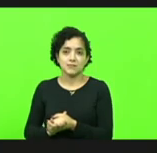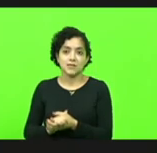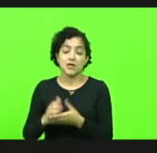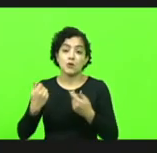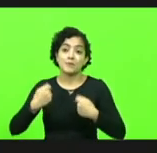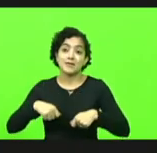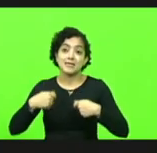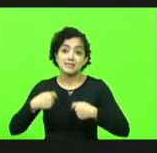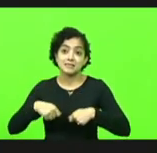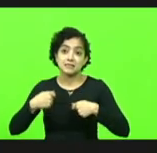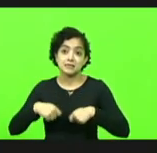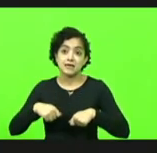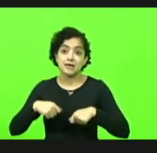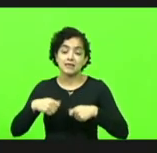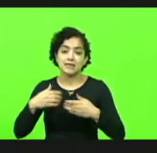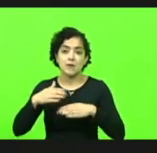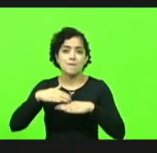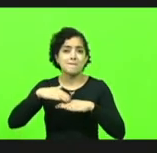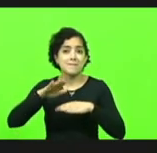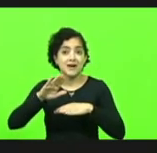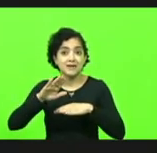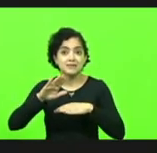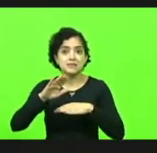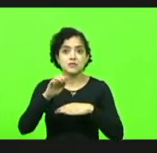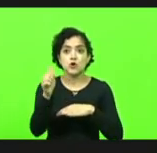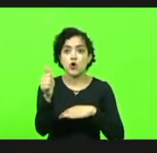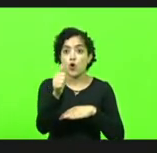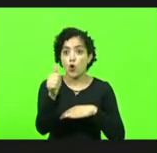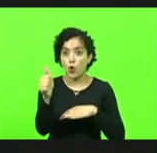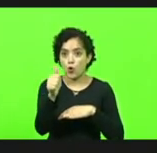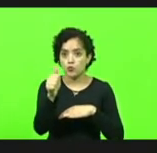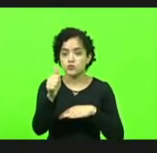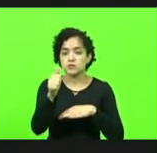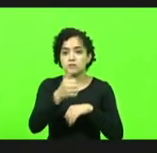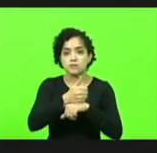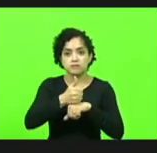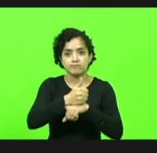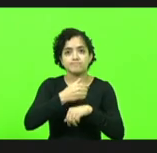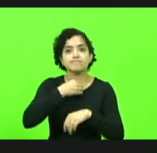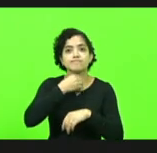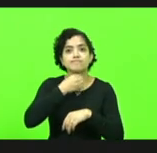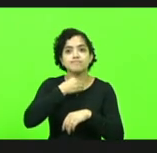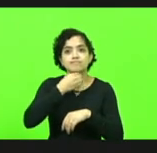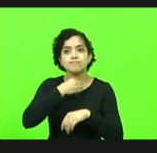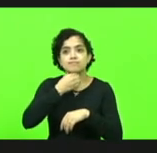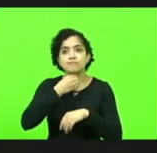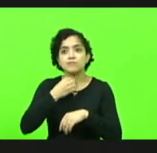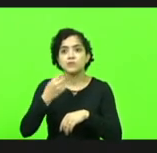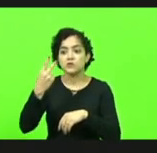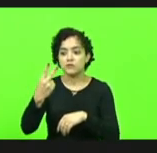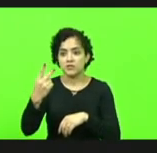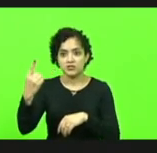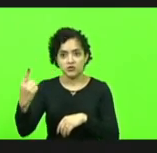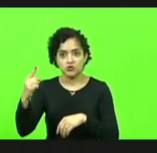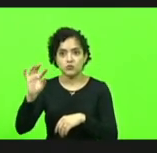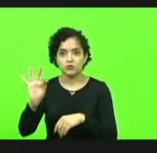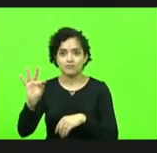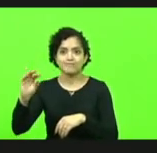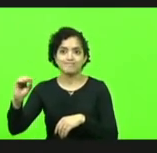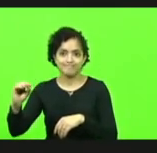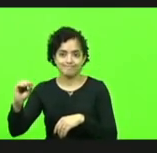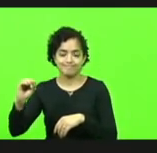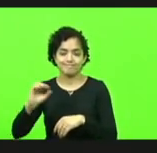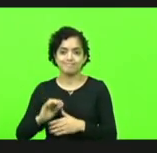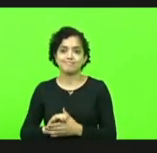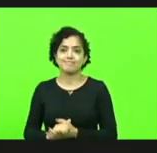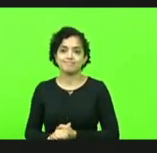necessitaria de mais 11 fonoaudiólogos e de mais 21 terapeutas